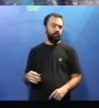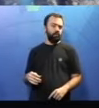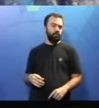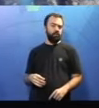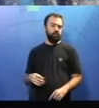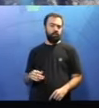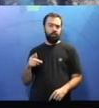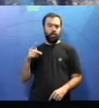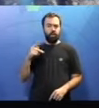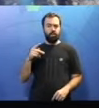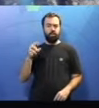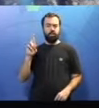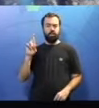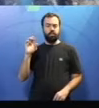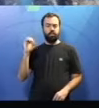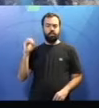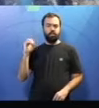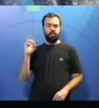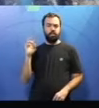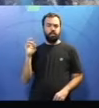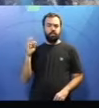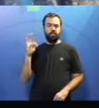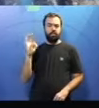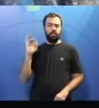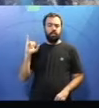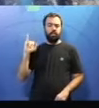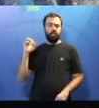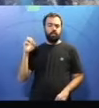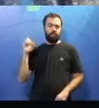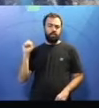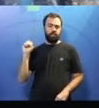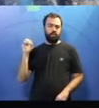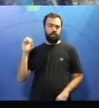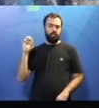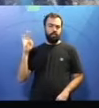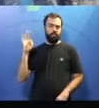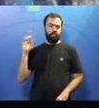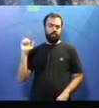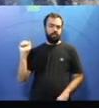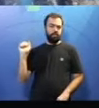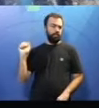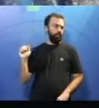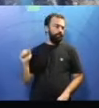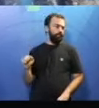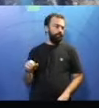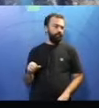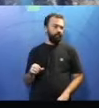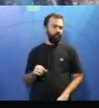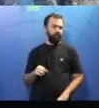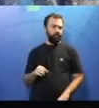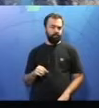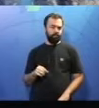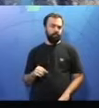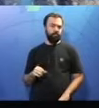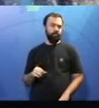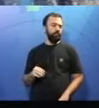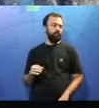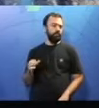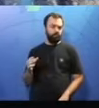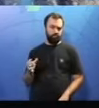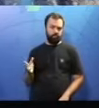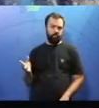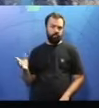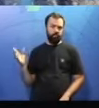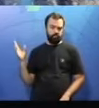tem basicamente 2 grupos de seres vivos, algas e protozoários. Bom, são seres